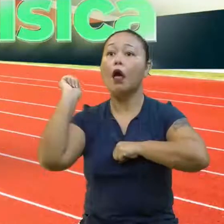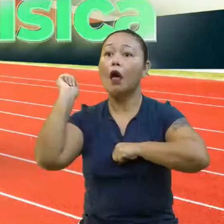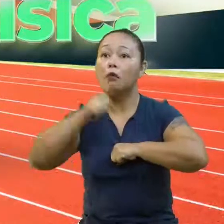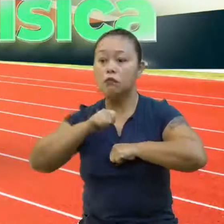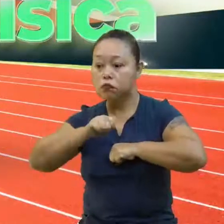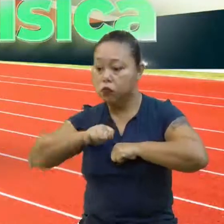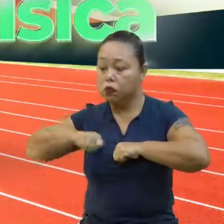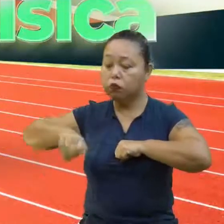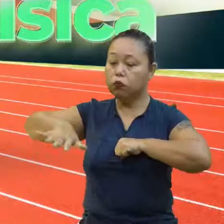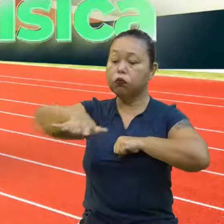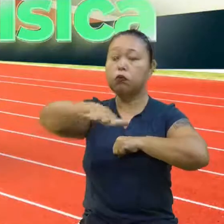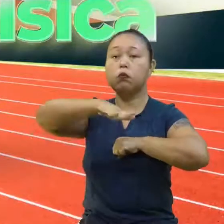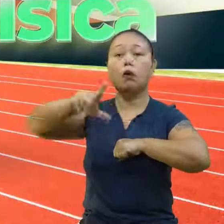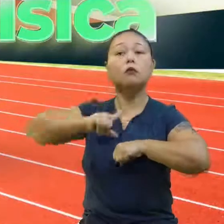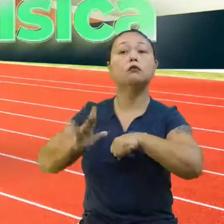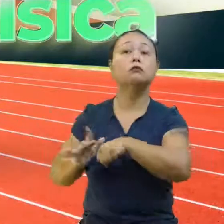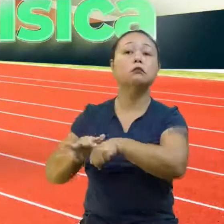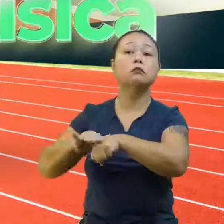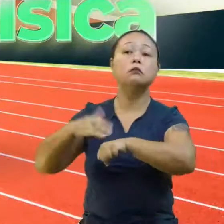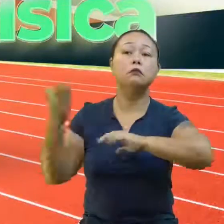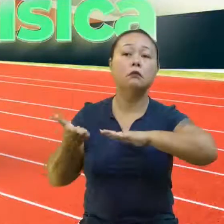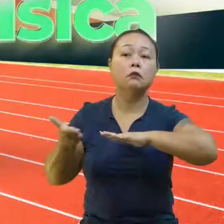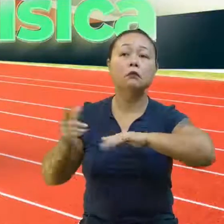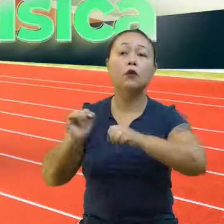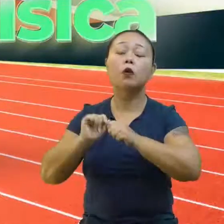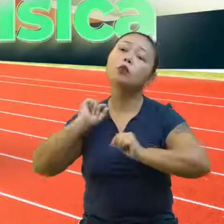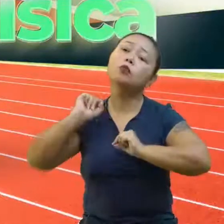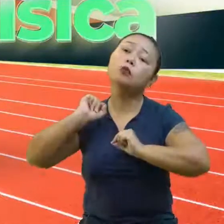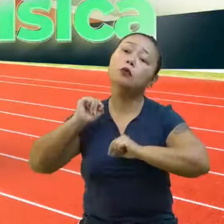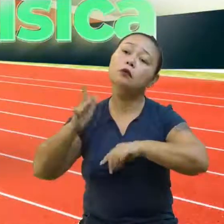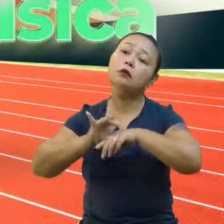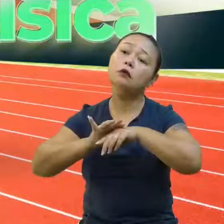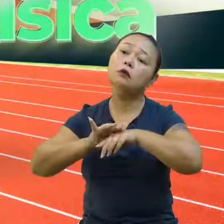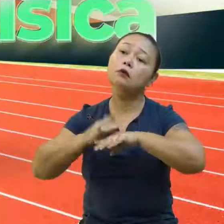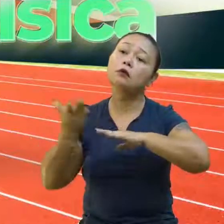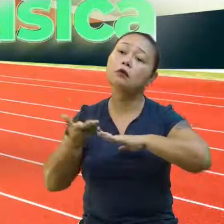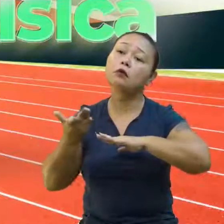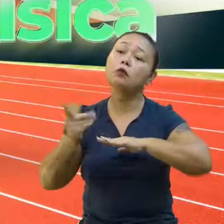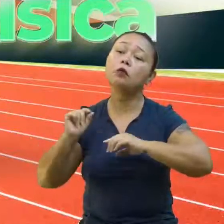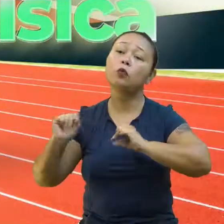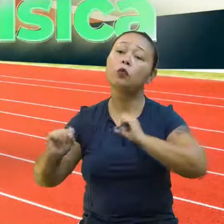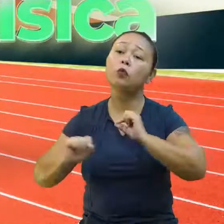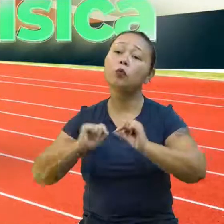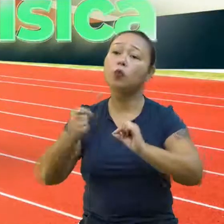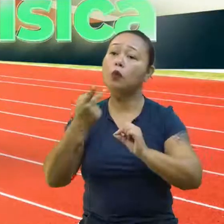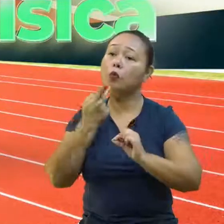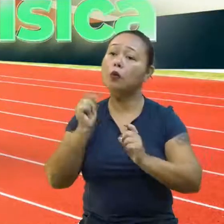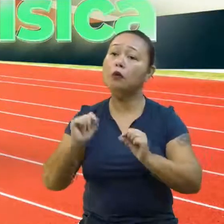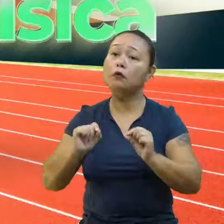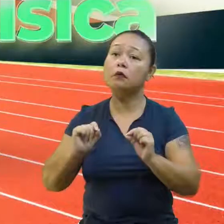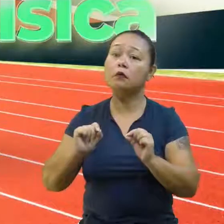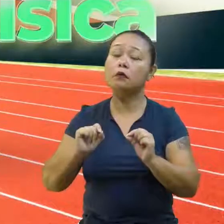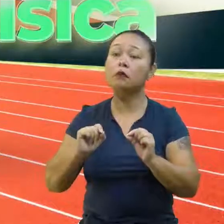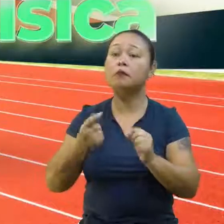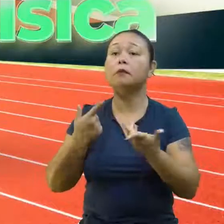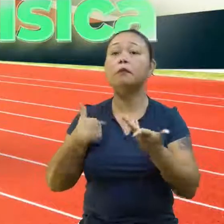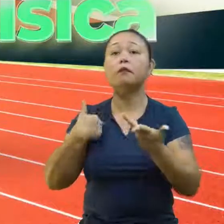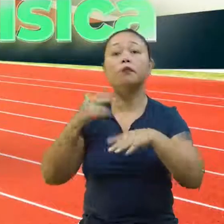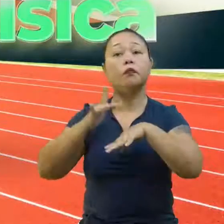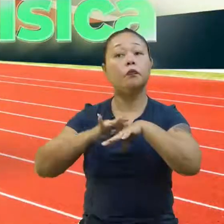da contemporaneidade. E de que doenças nós estamos falando, Do que nós falamos quando fala de doenças